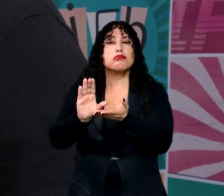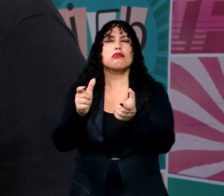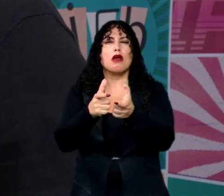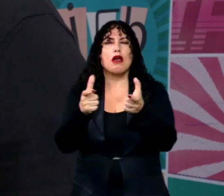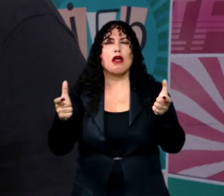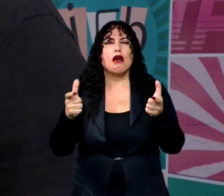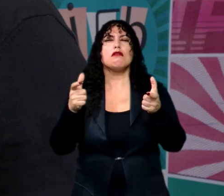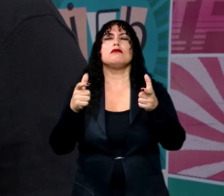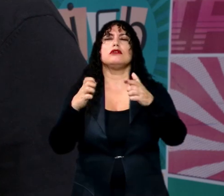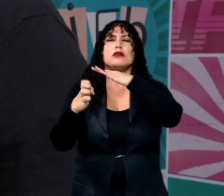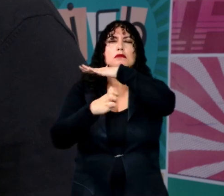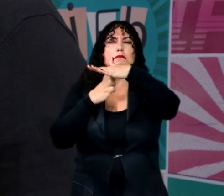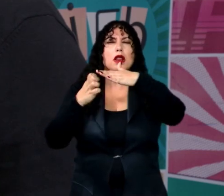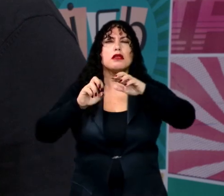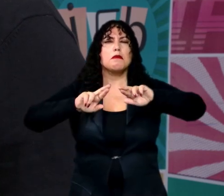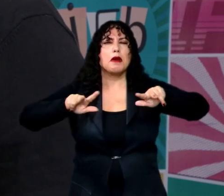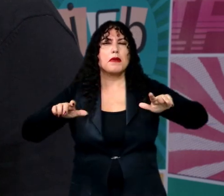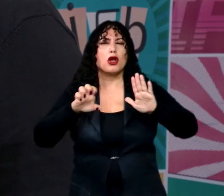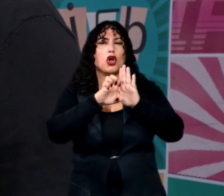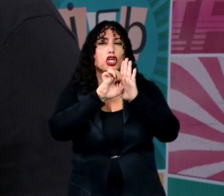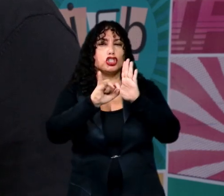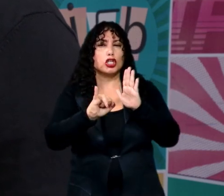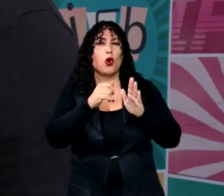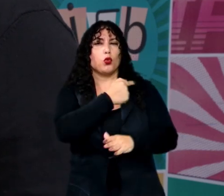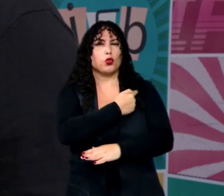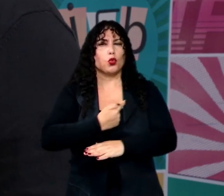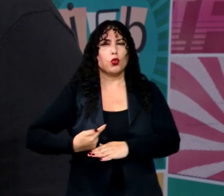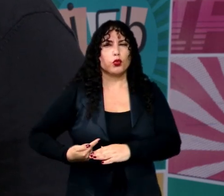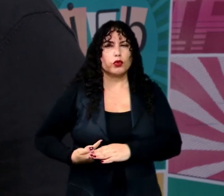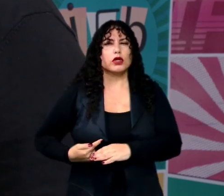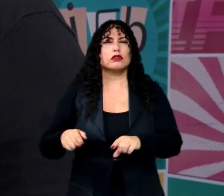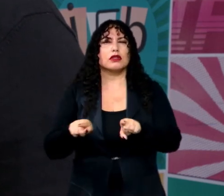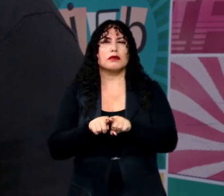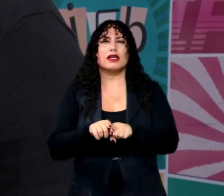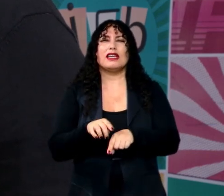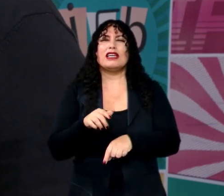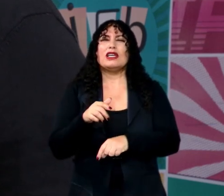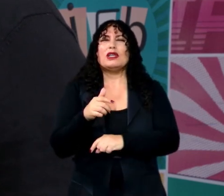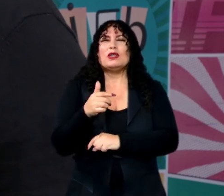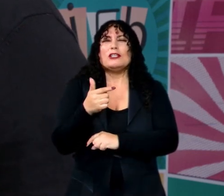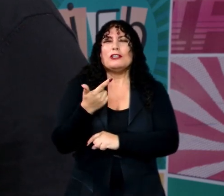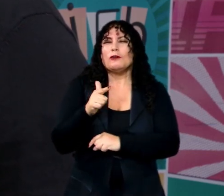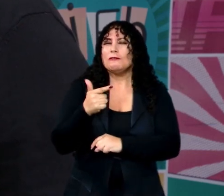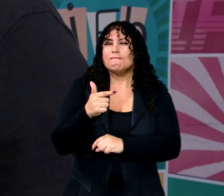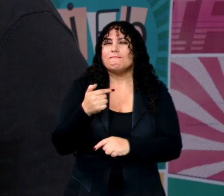diversas empresas ou editais do governo, né? uhum, E isso não tem sido